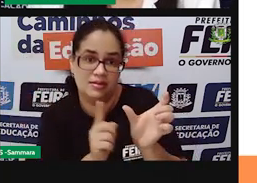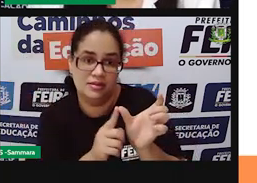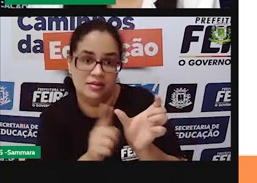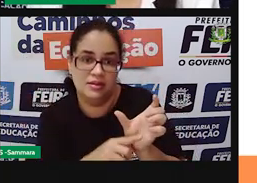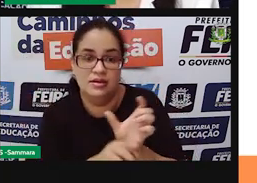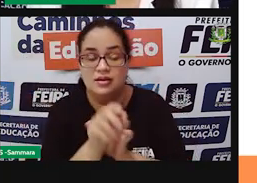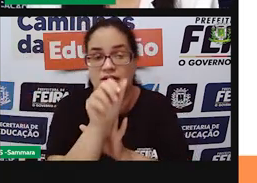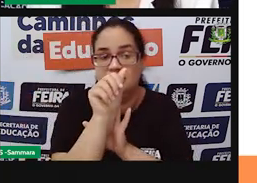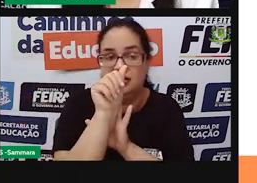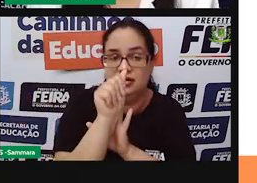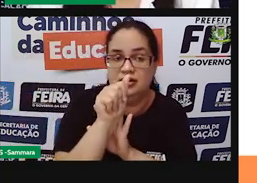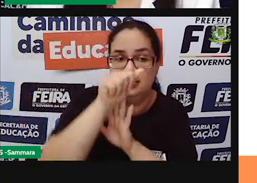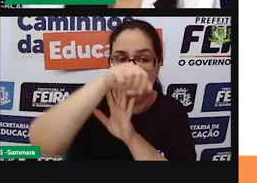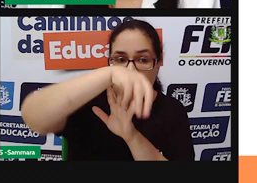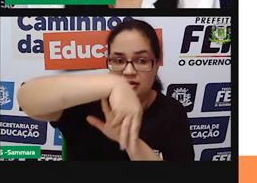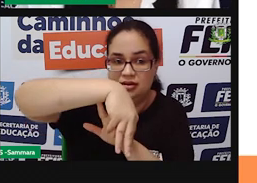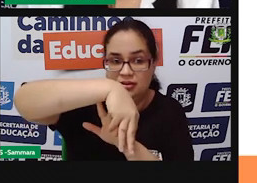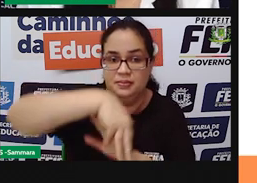OAM.